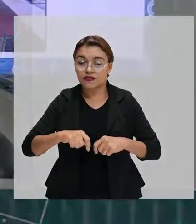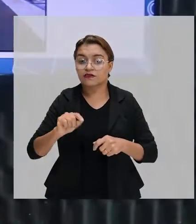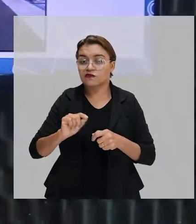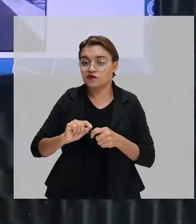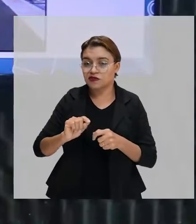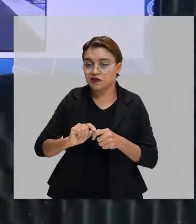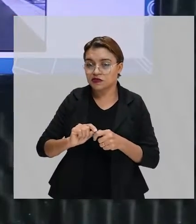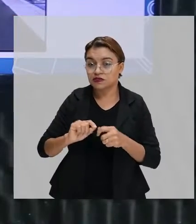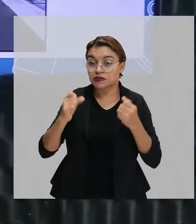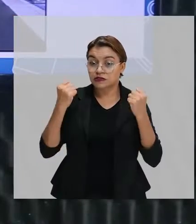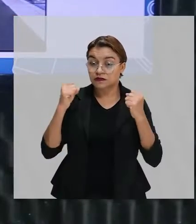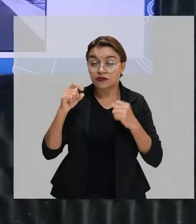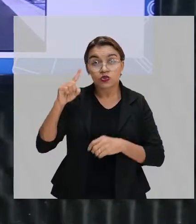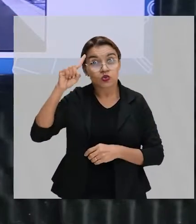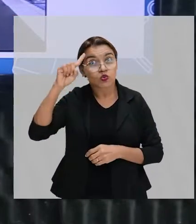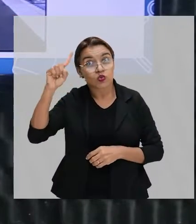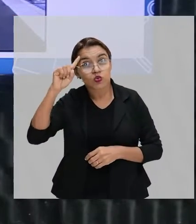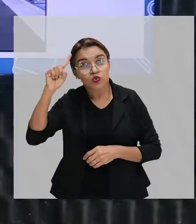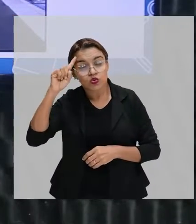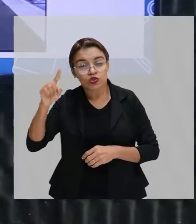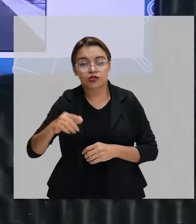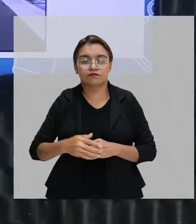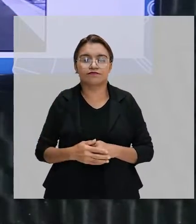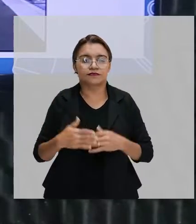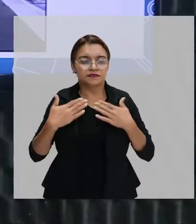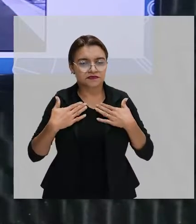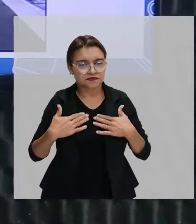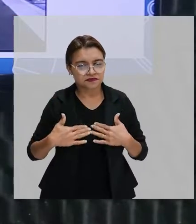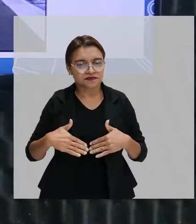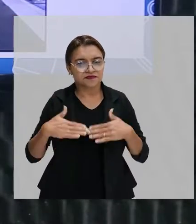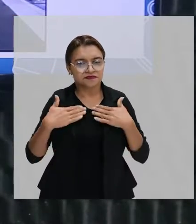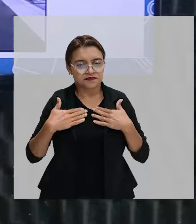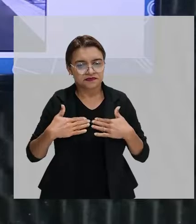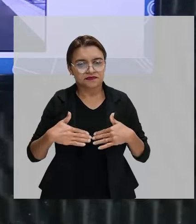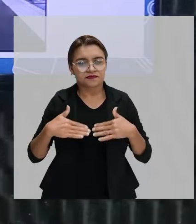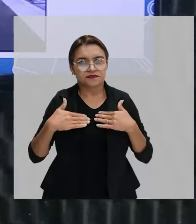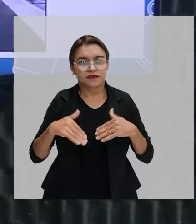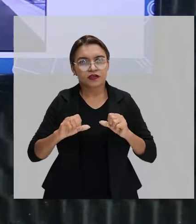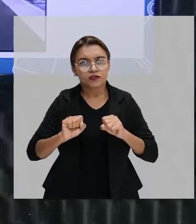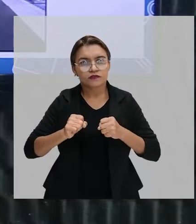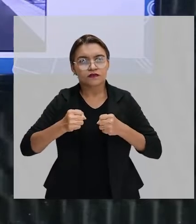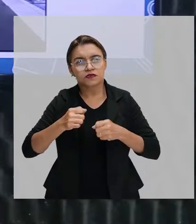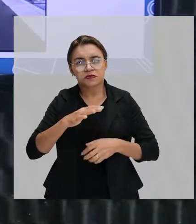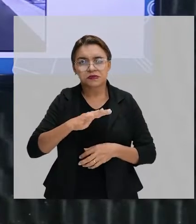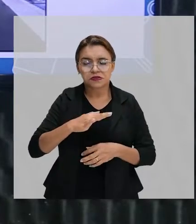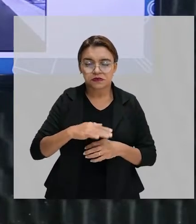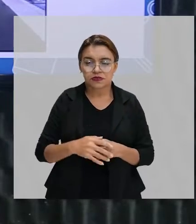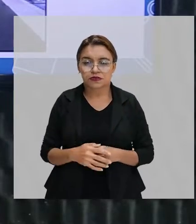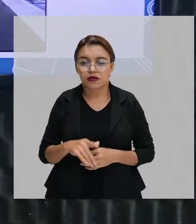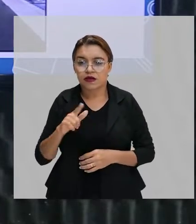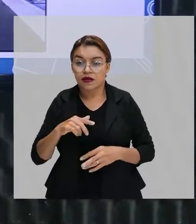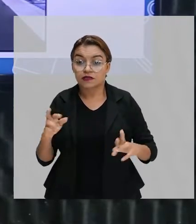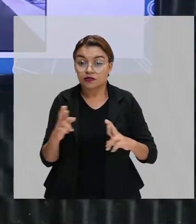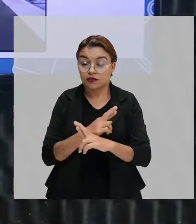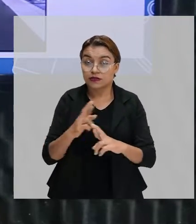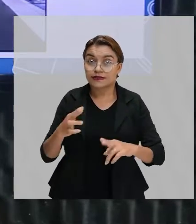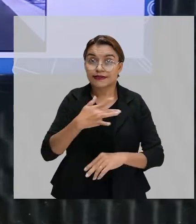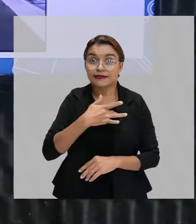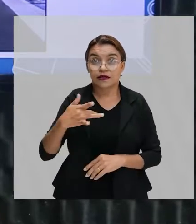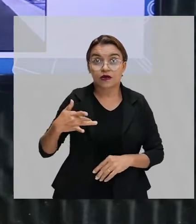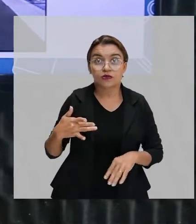atividades cotidianas com tranquilidade menor esforço está relacionada à saúde